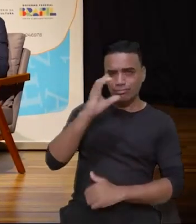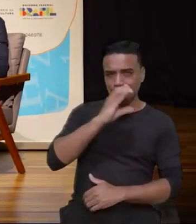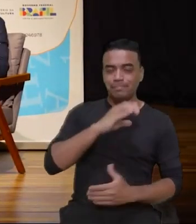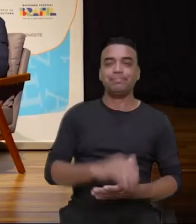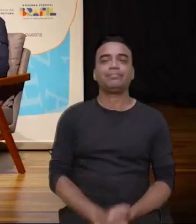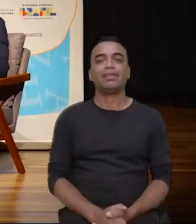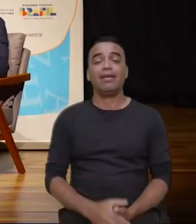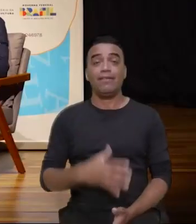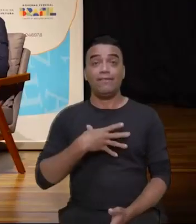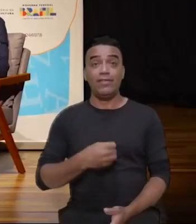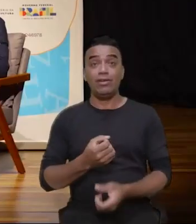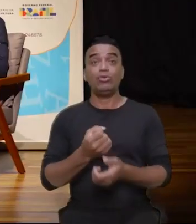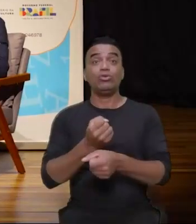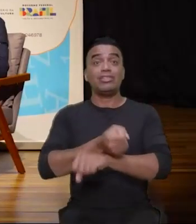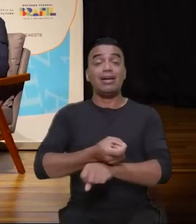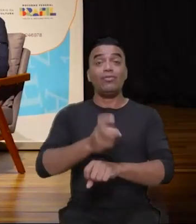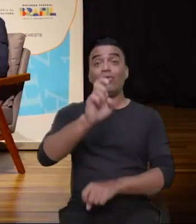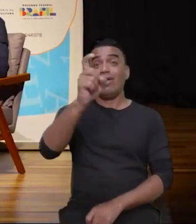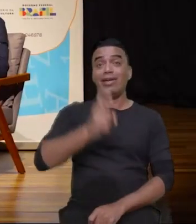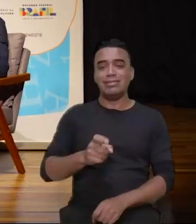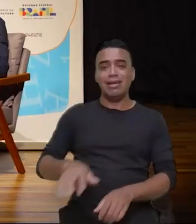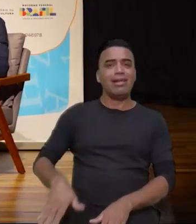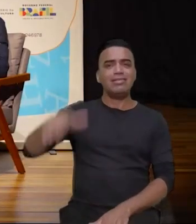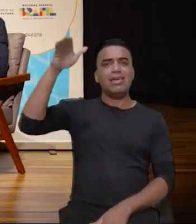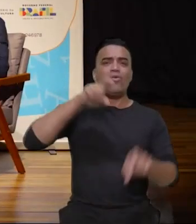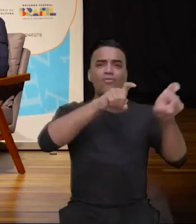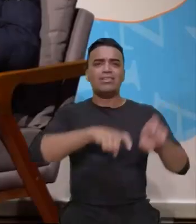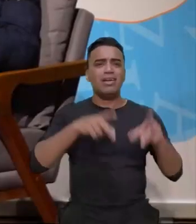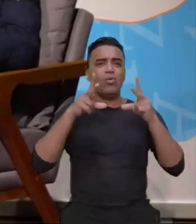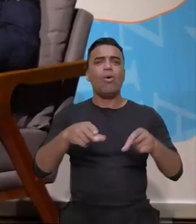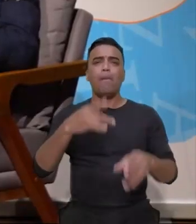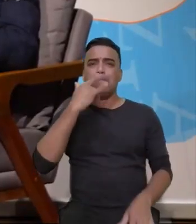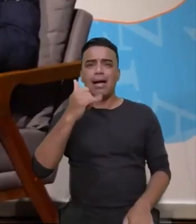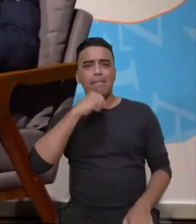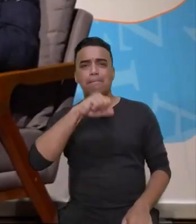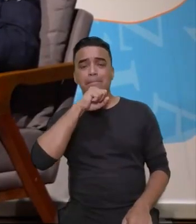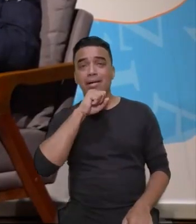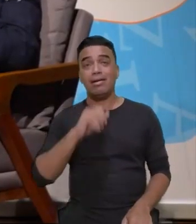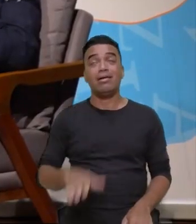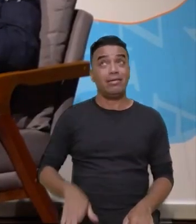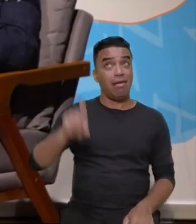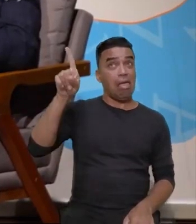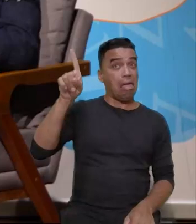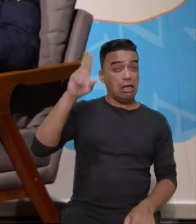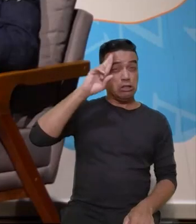rápida. Filho de ex-escravos, crescera na fazenda levando a mesma vida dos pais. Era pajem do senhor